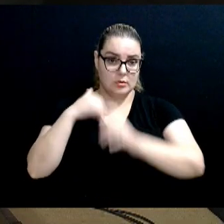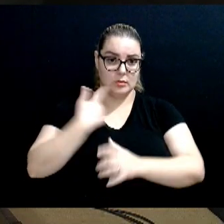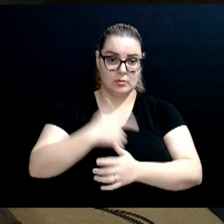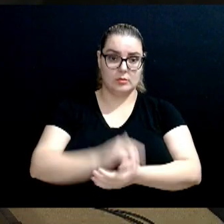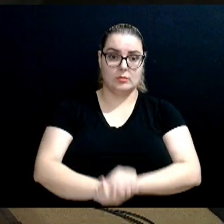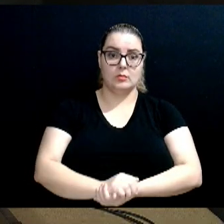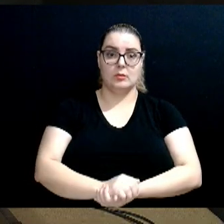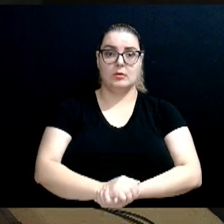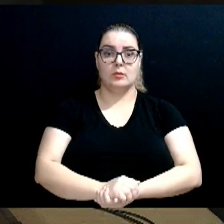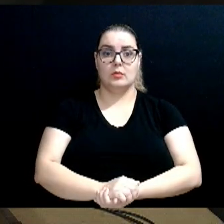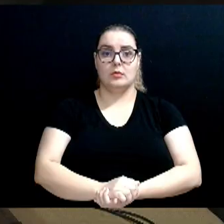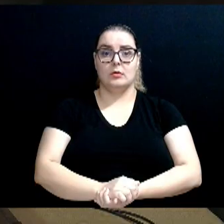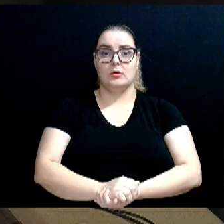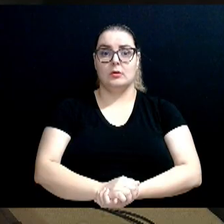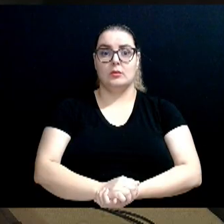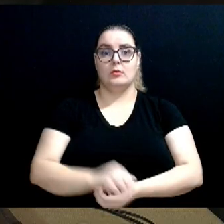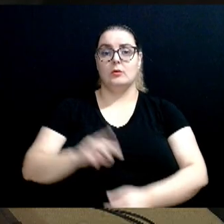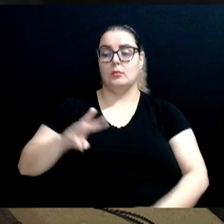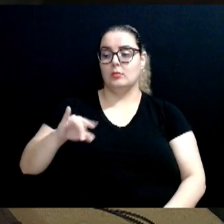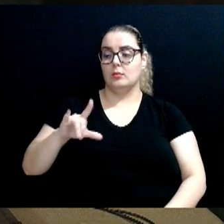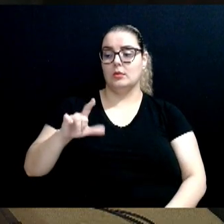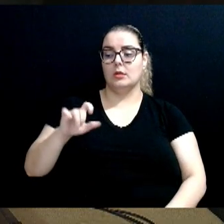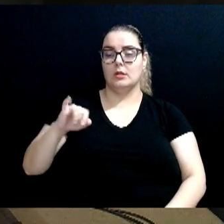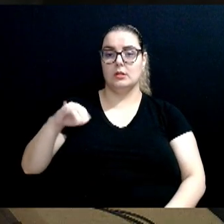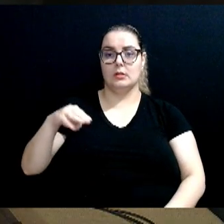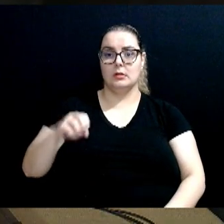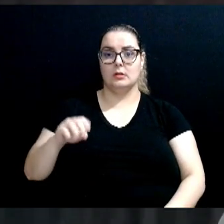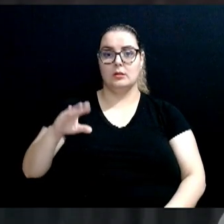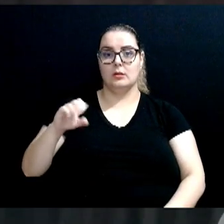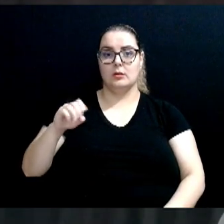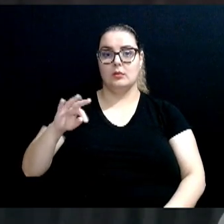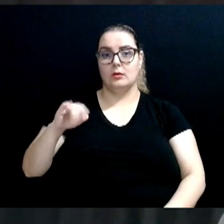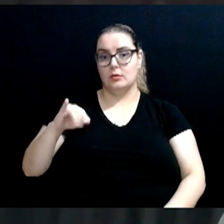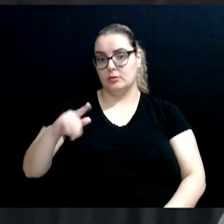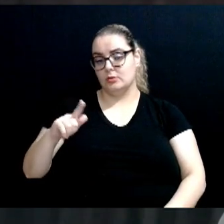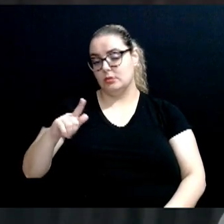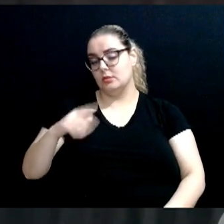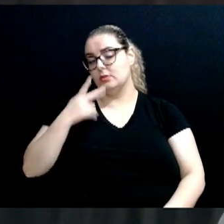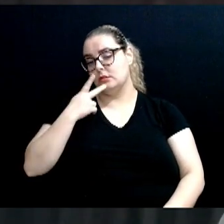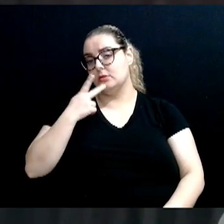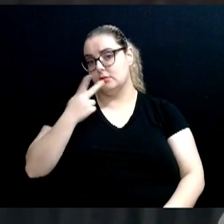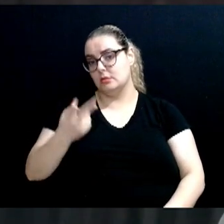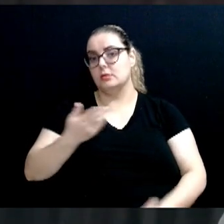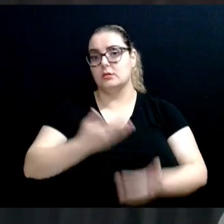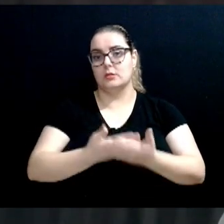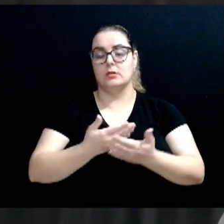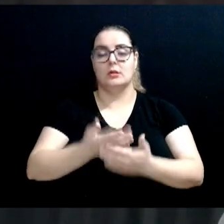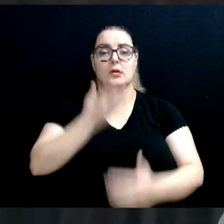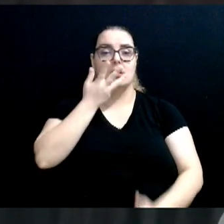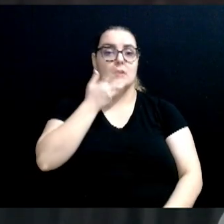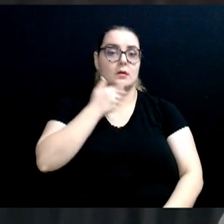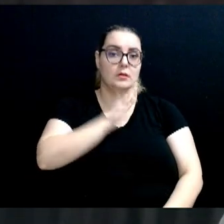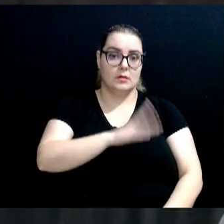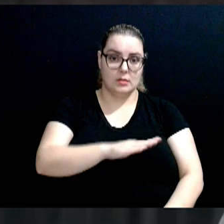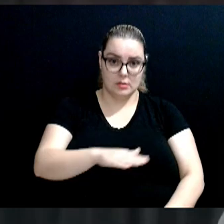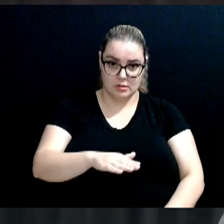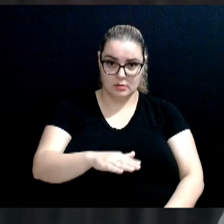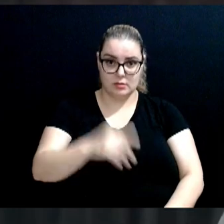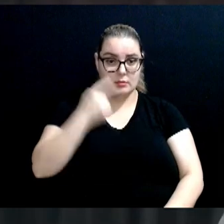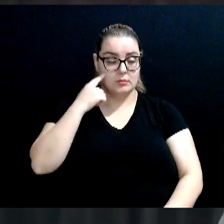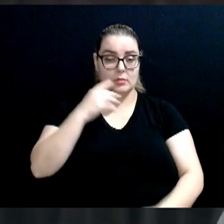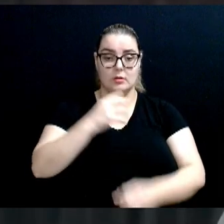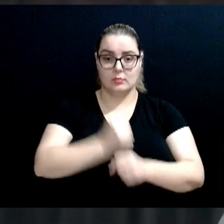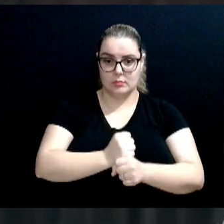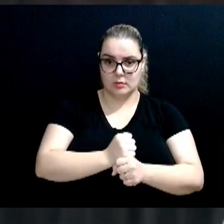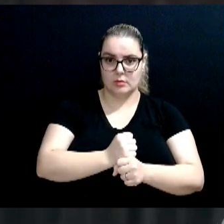traz muito isso nos seus estudos. A criança, no modo geral, a criança, quando ela passa por um evento